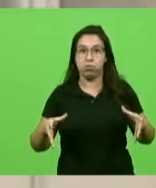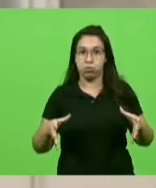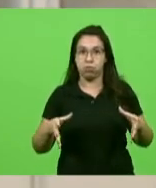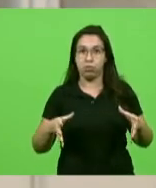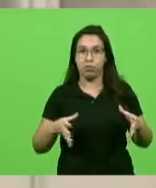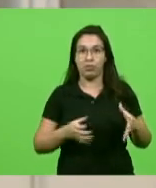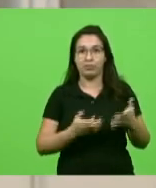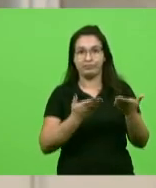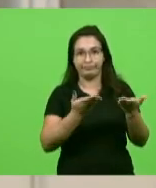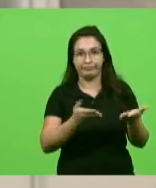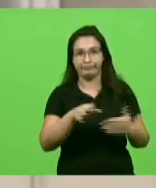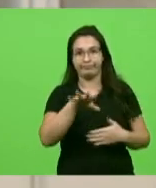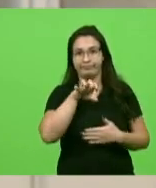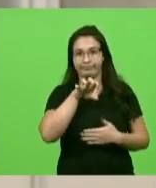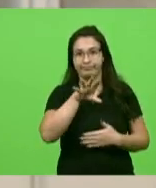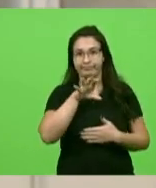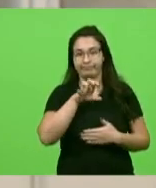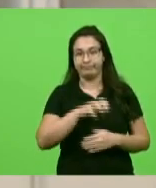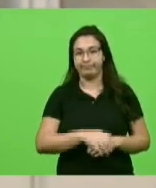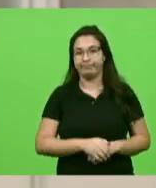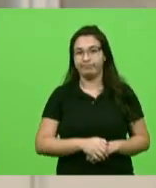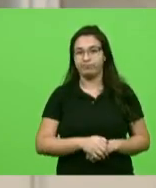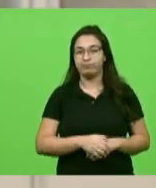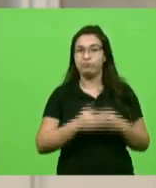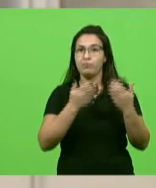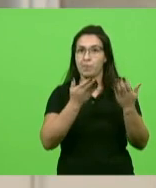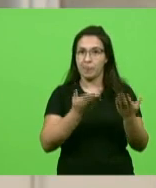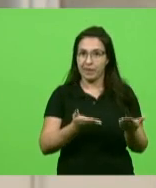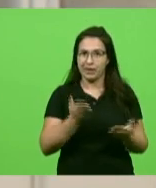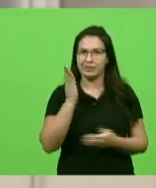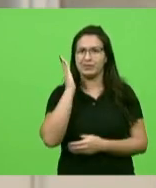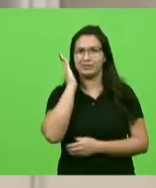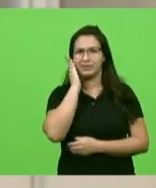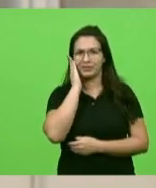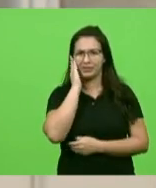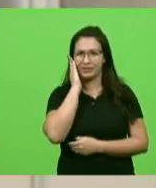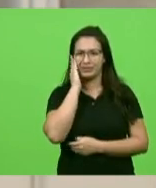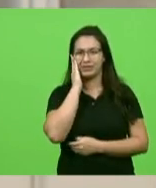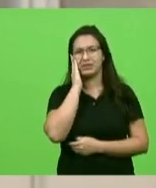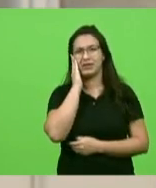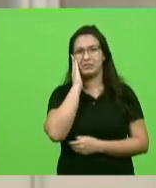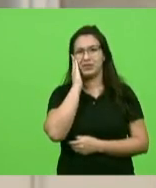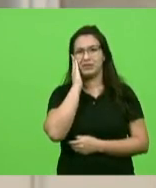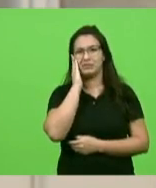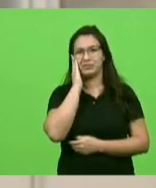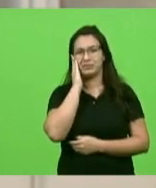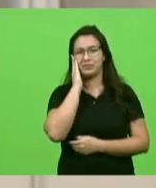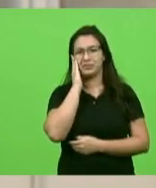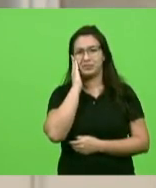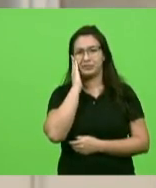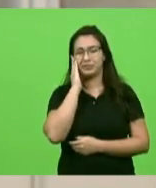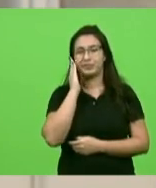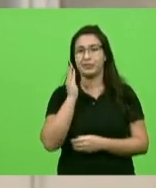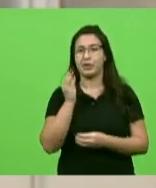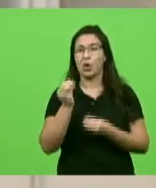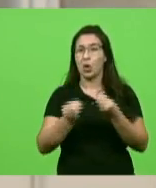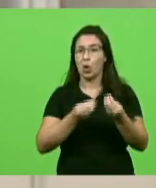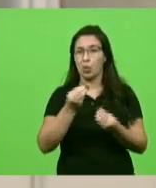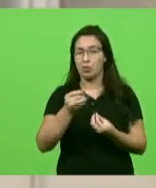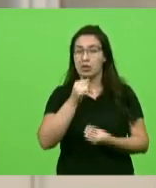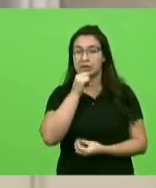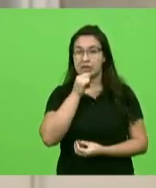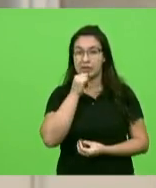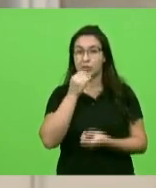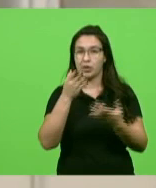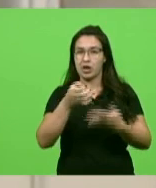dos respiradores o denunciado tinha noção acerca desse perigo tanto que em uma das entrevistas